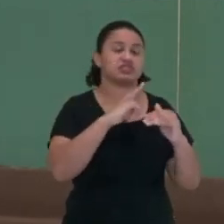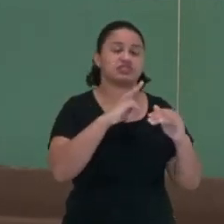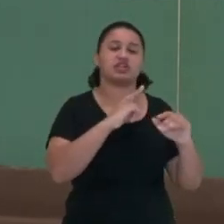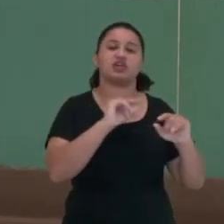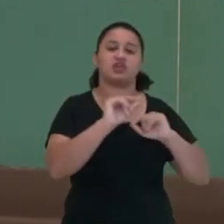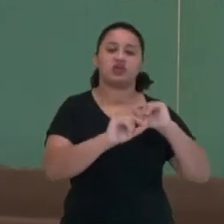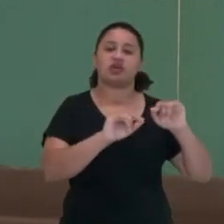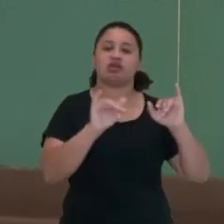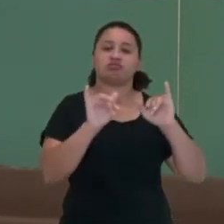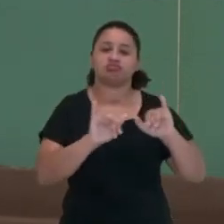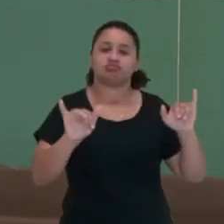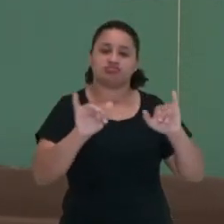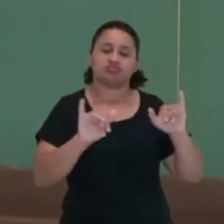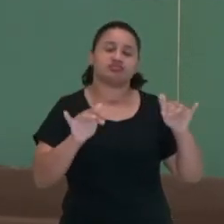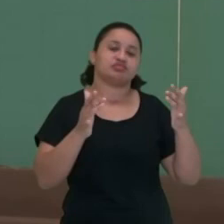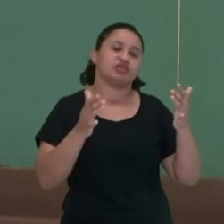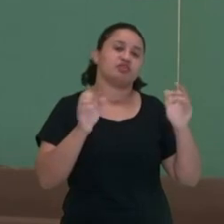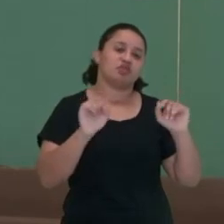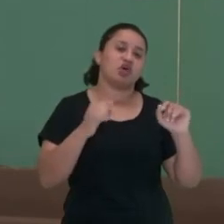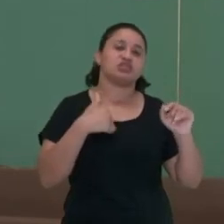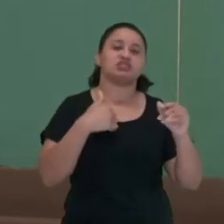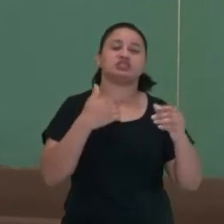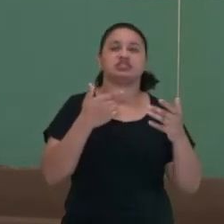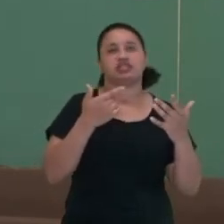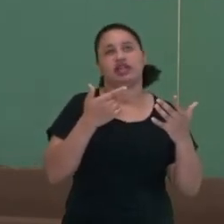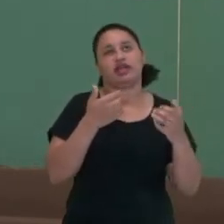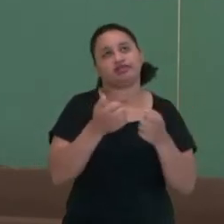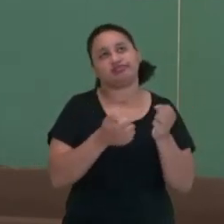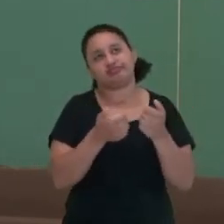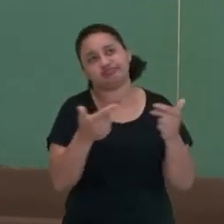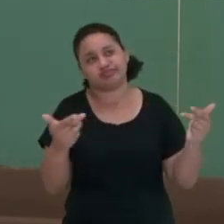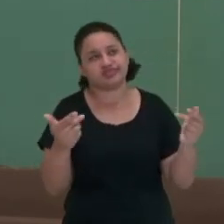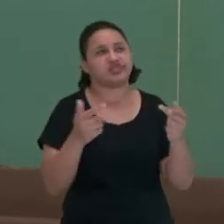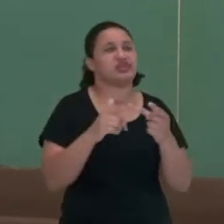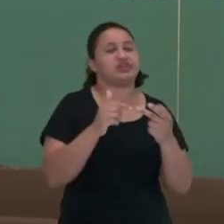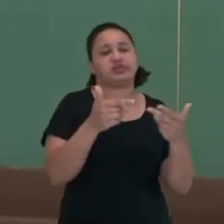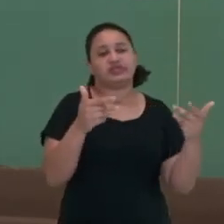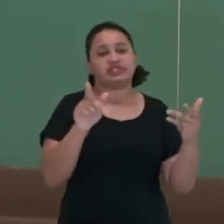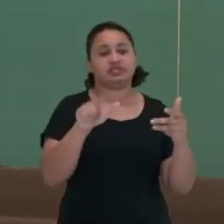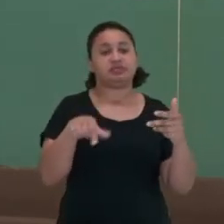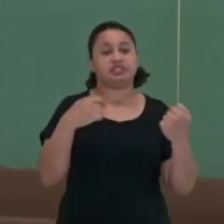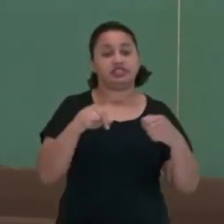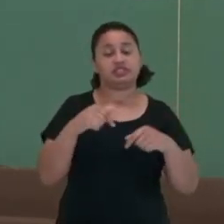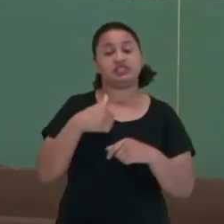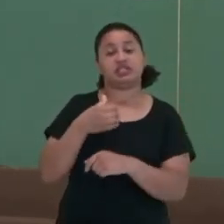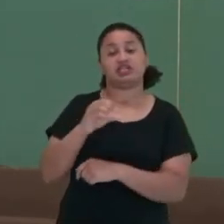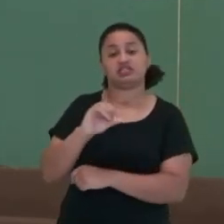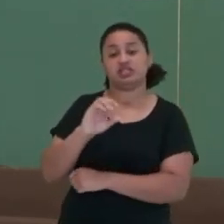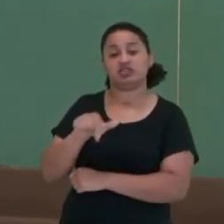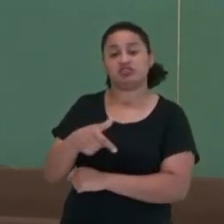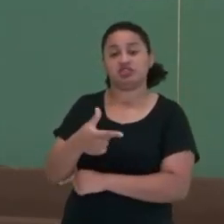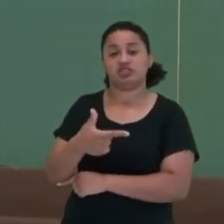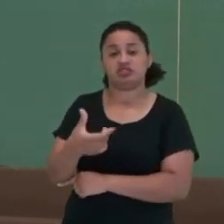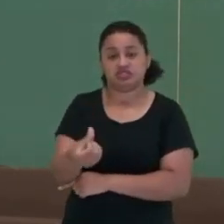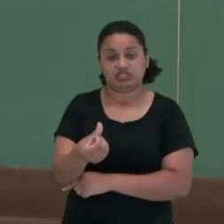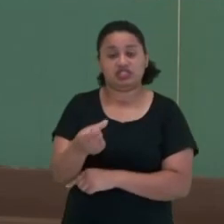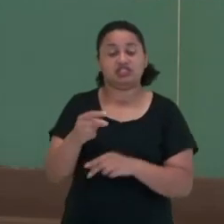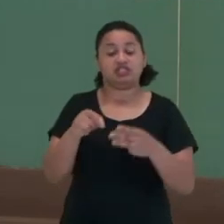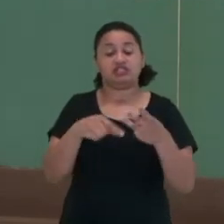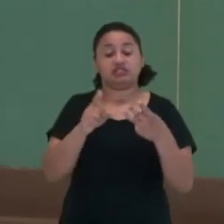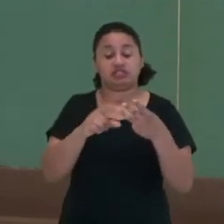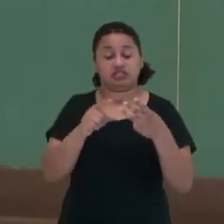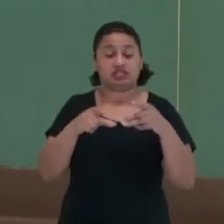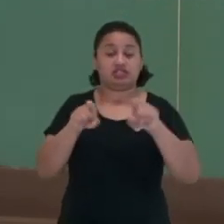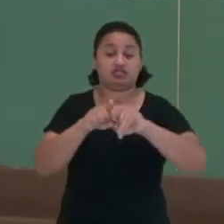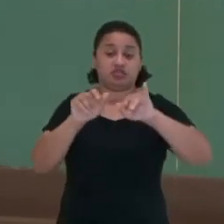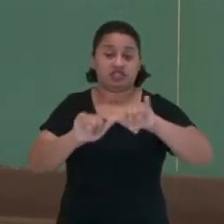que era, por exemplo, pode ser transporte, outra coisa que ela precisou, era 26 centavos. Mas tem o custo da propaganda,